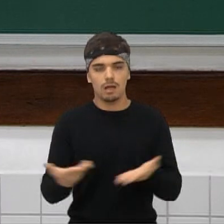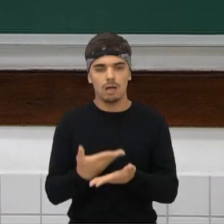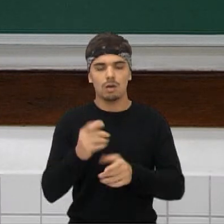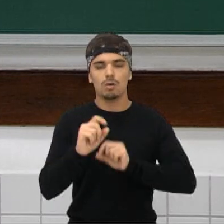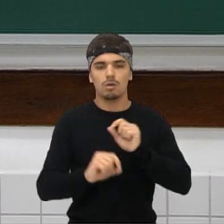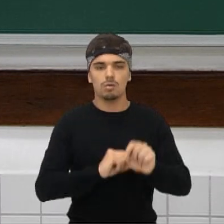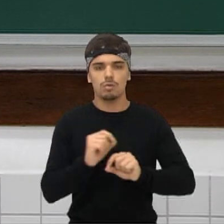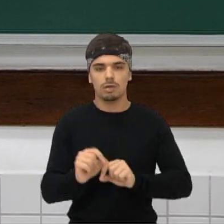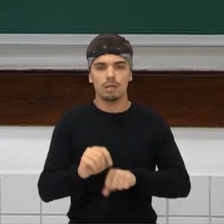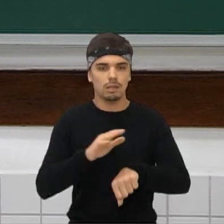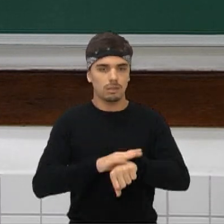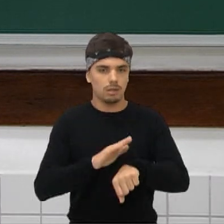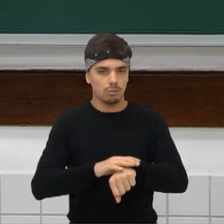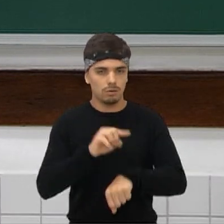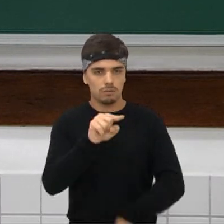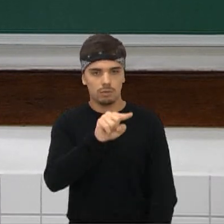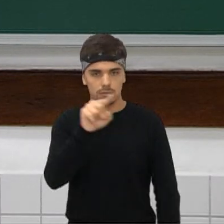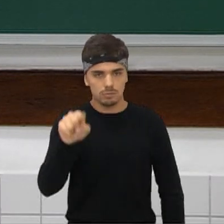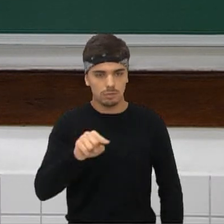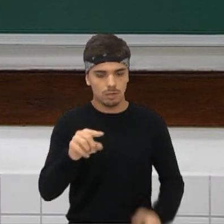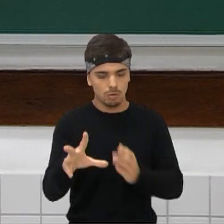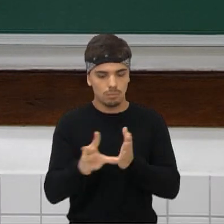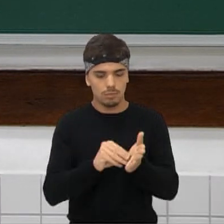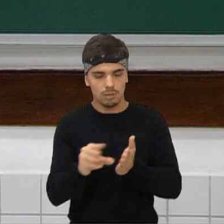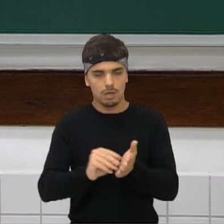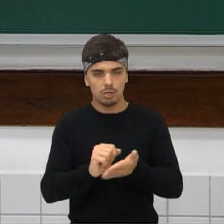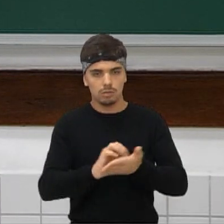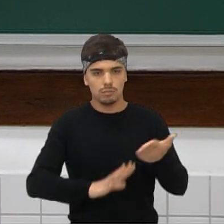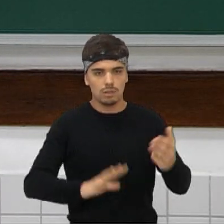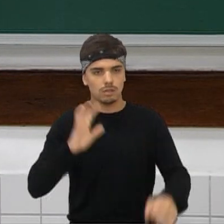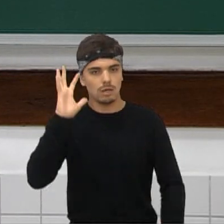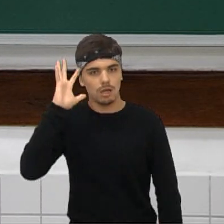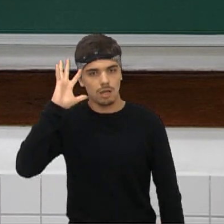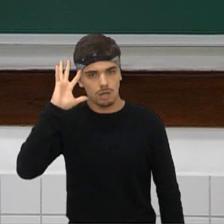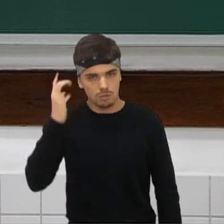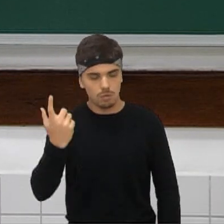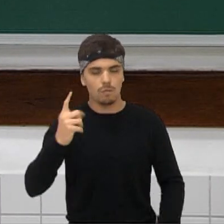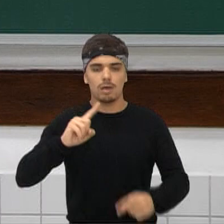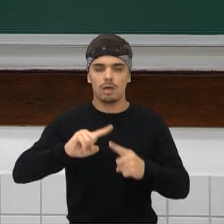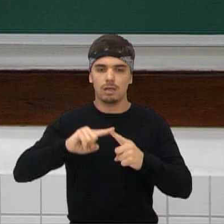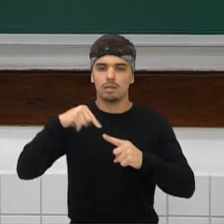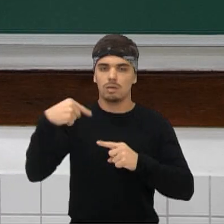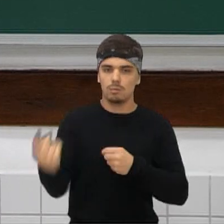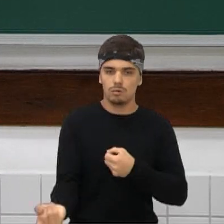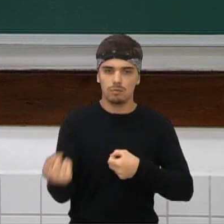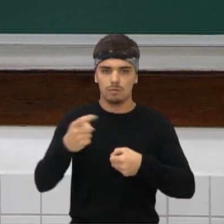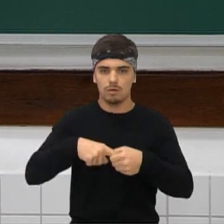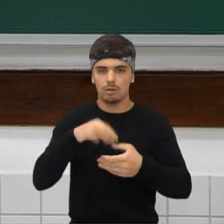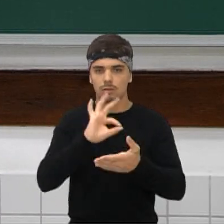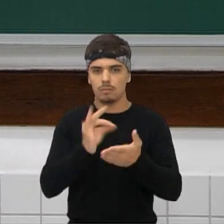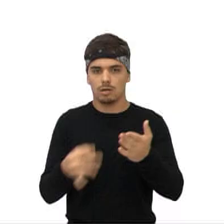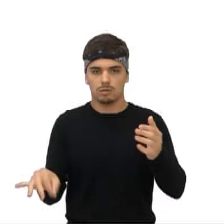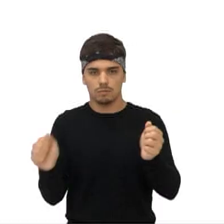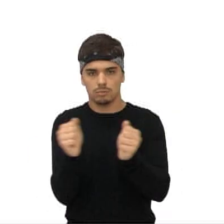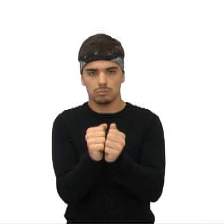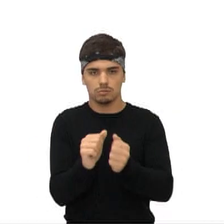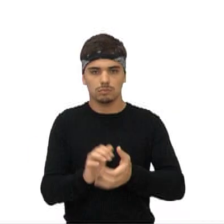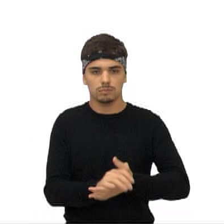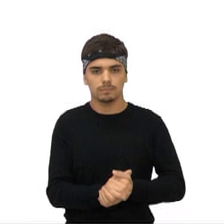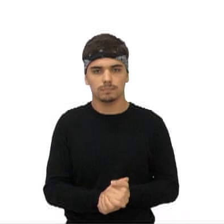copiar o exercício e resolver para que a gente retorne aqui com a resolução, tá bom, gente?